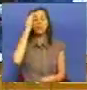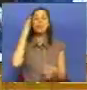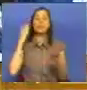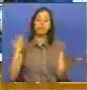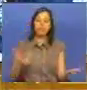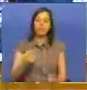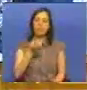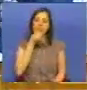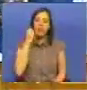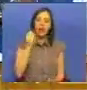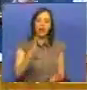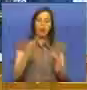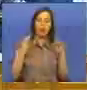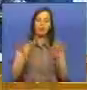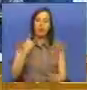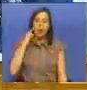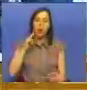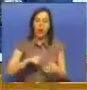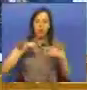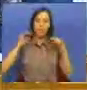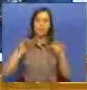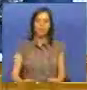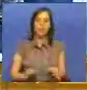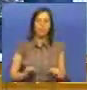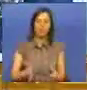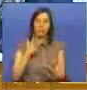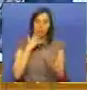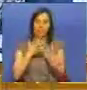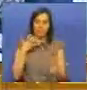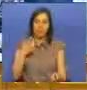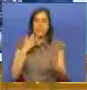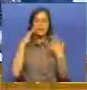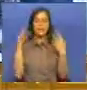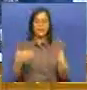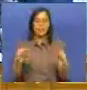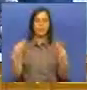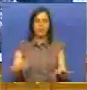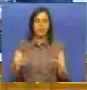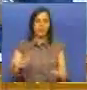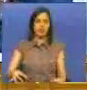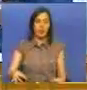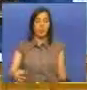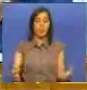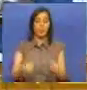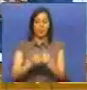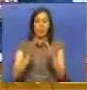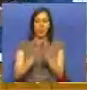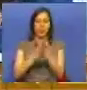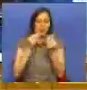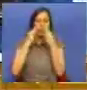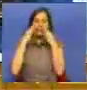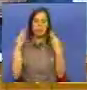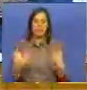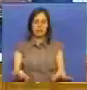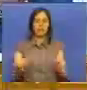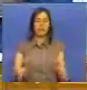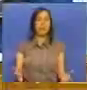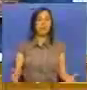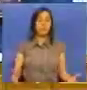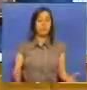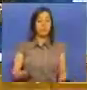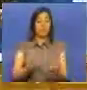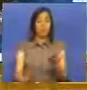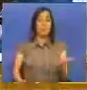É a confessada intenção pragmática de simplificação. É tudo muito simples. É assim